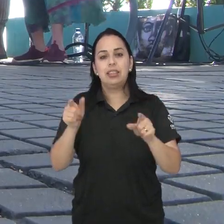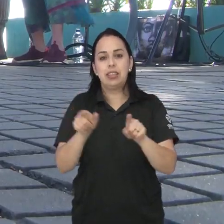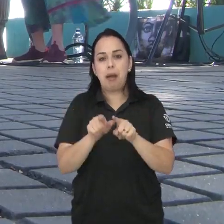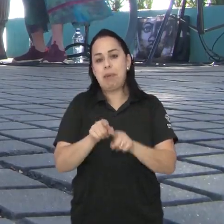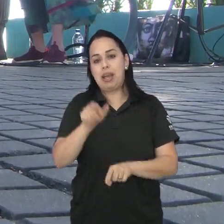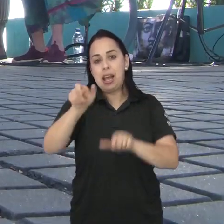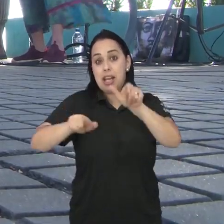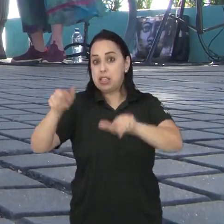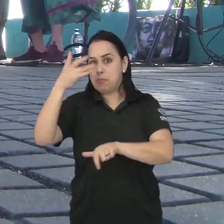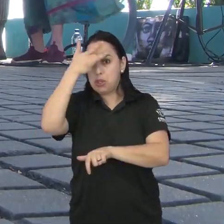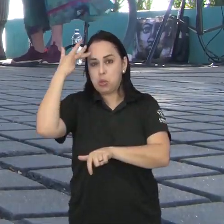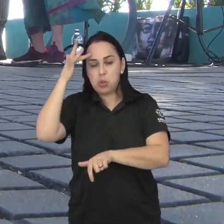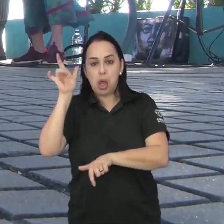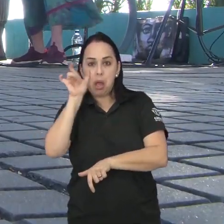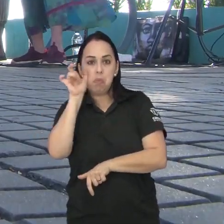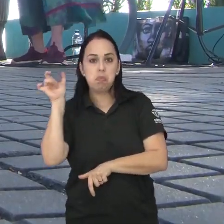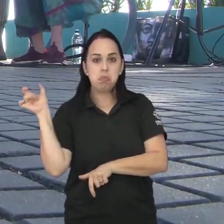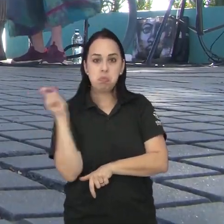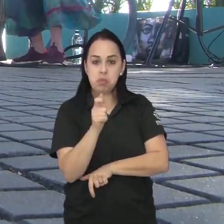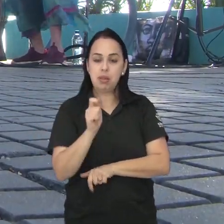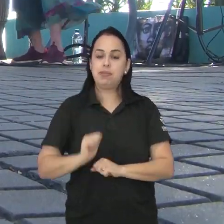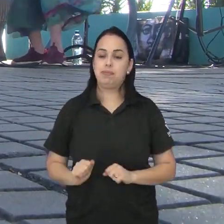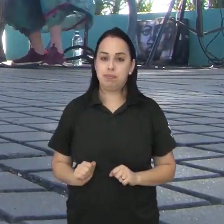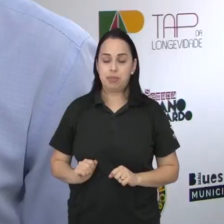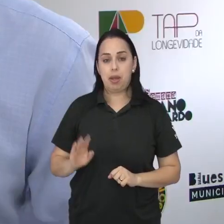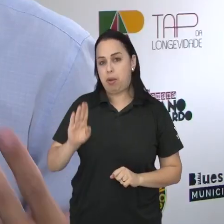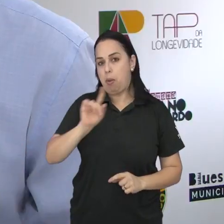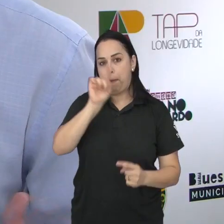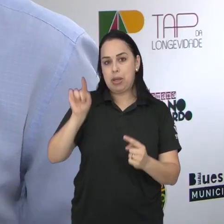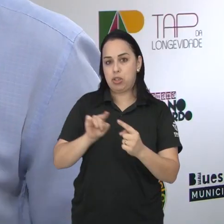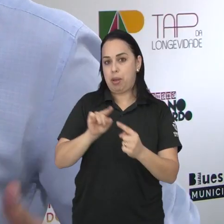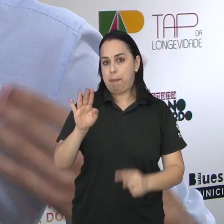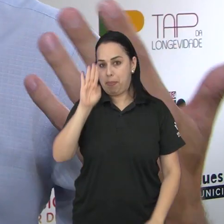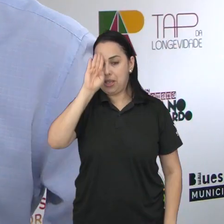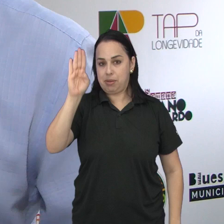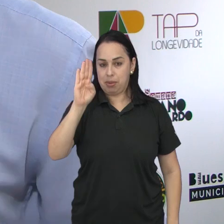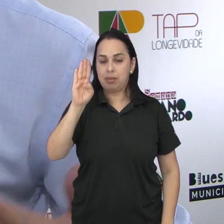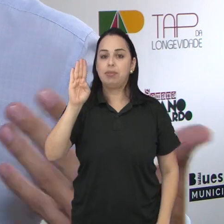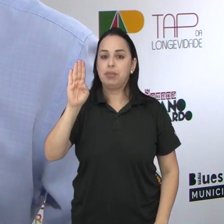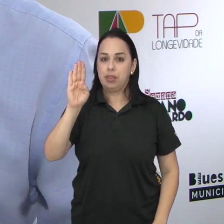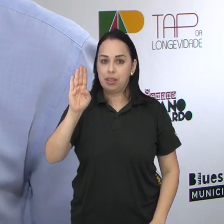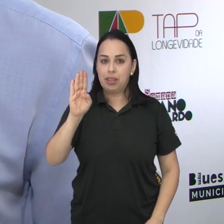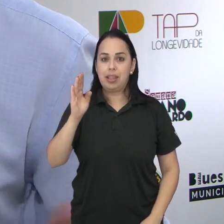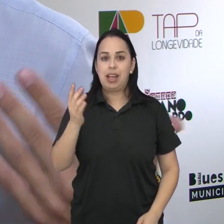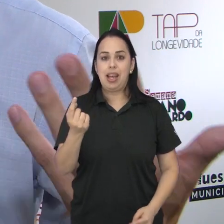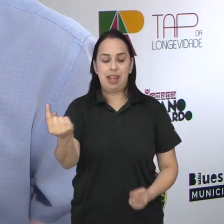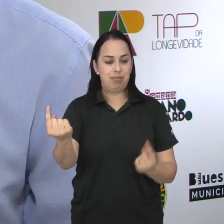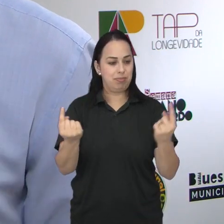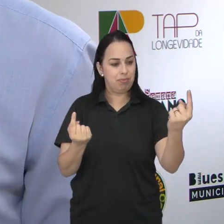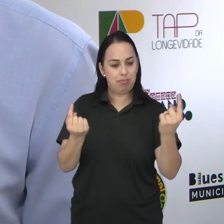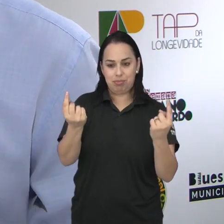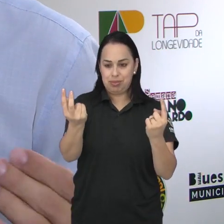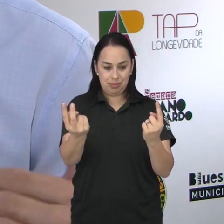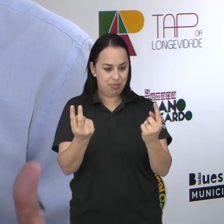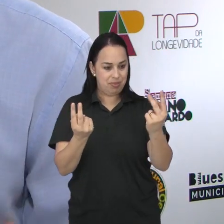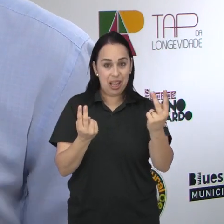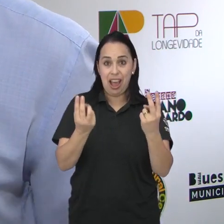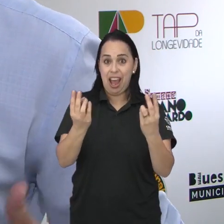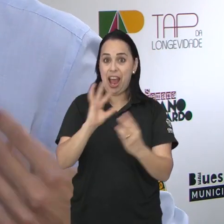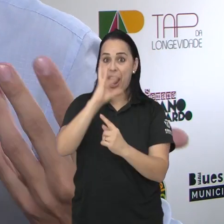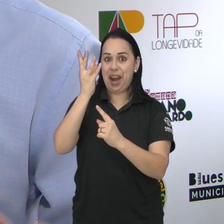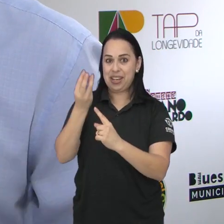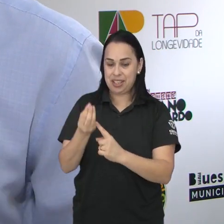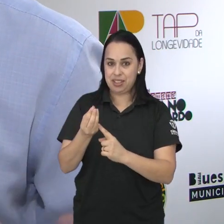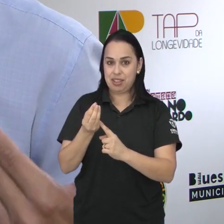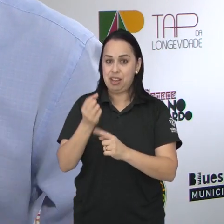interesse público para os eventos artísticos de São José. O intuito principal era chegar em mais artistas. Esse